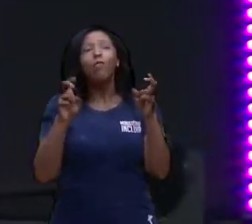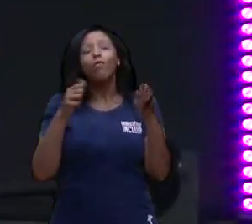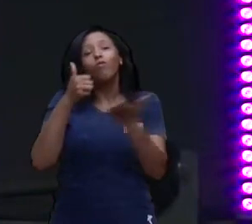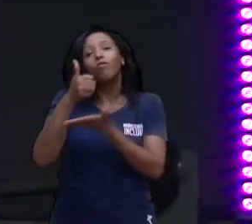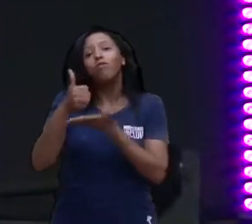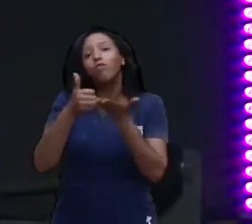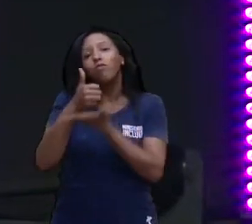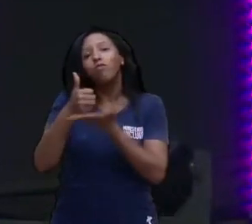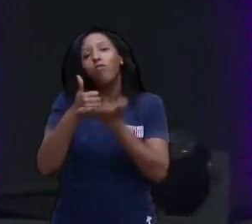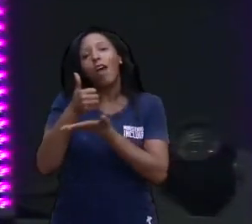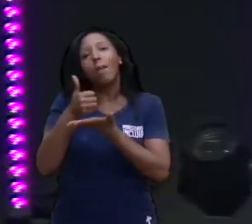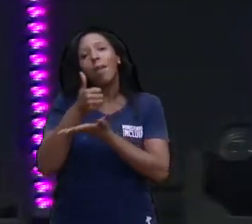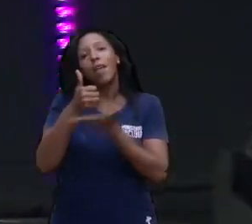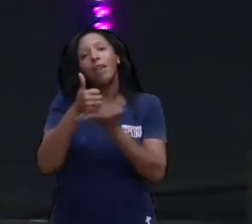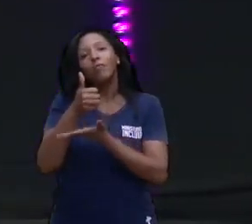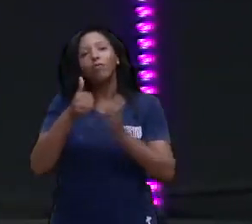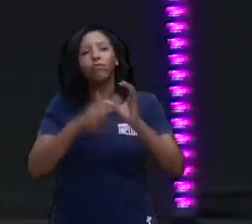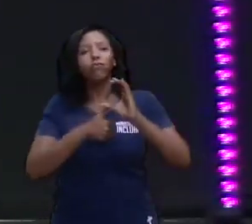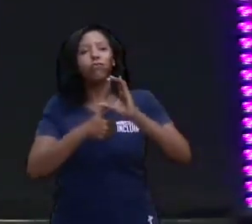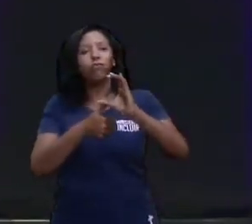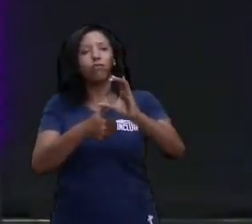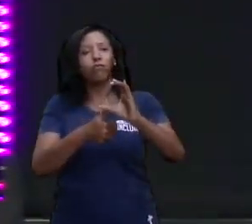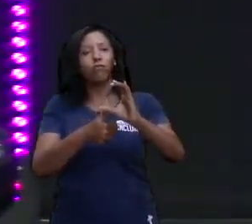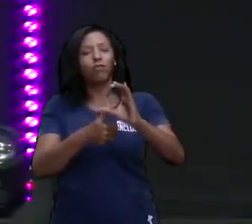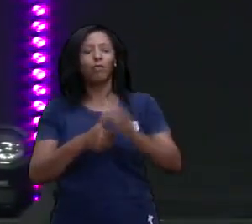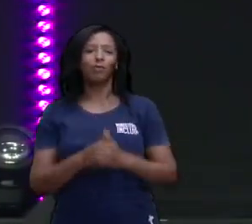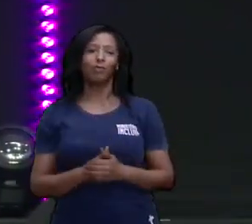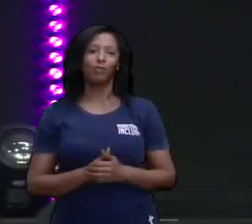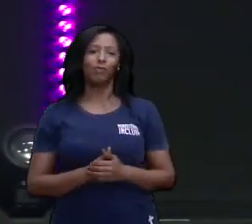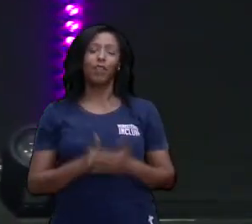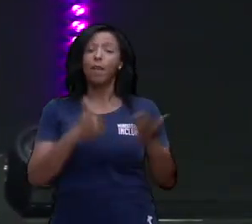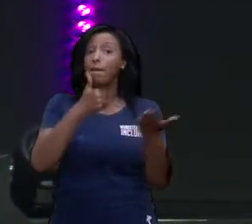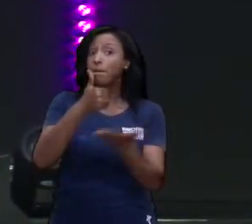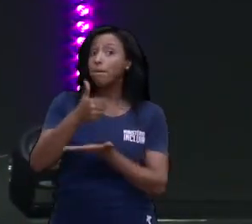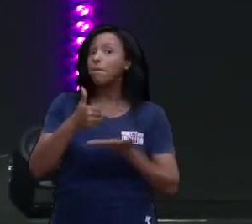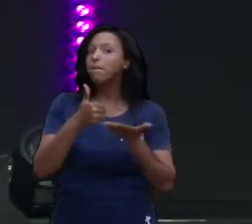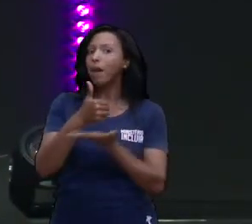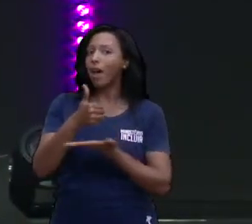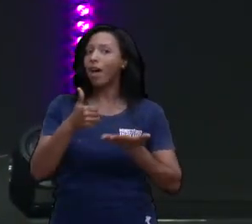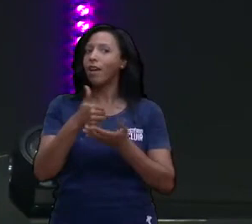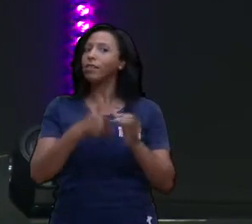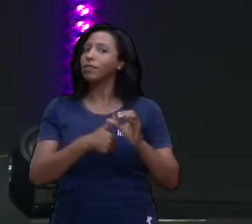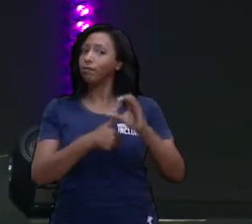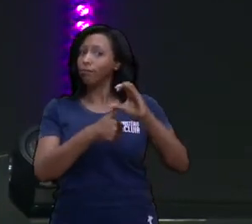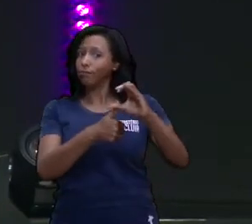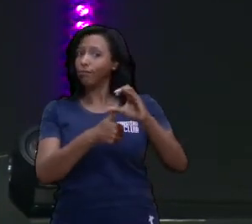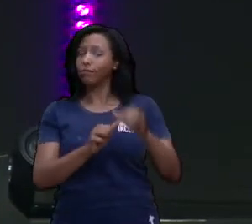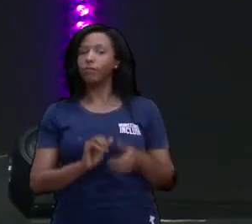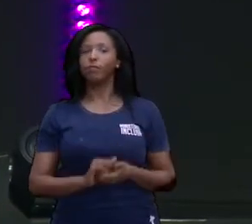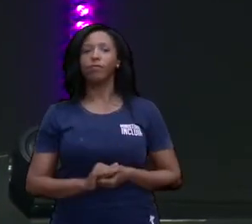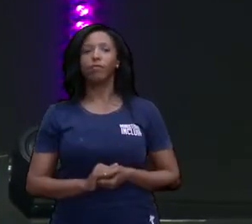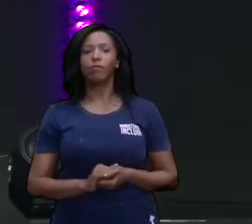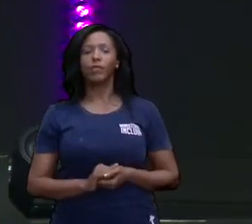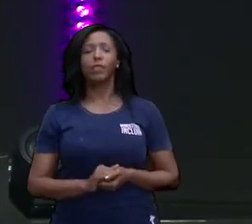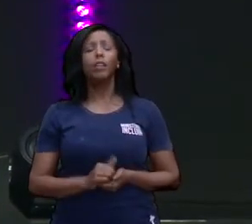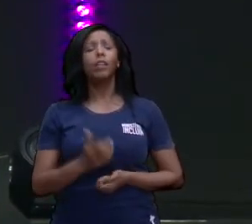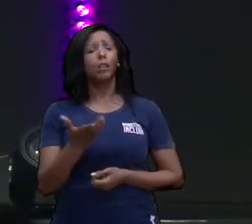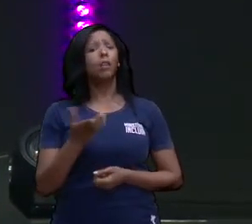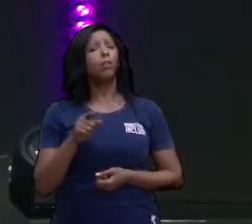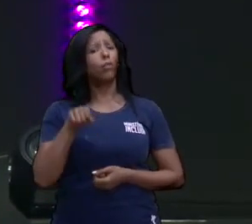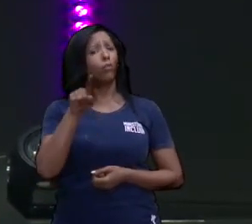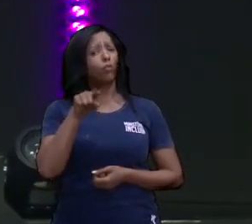cristianismo os princípios fundamentais e eu queria que você